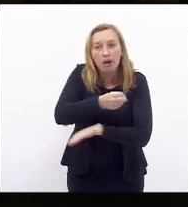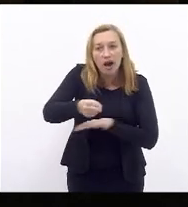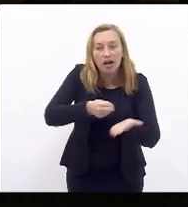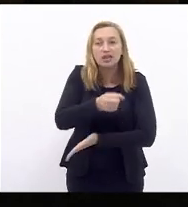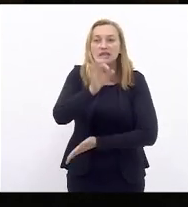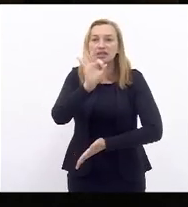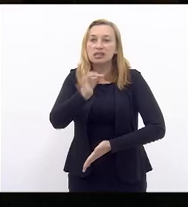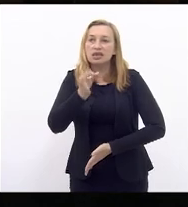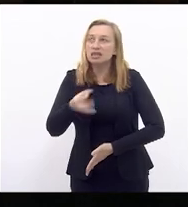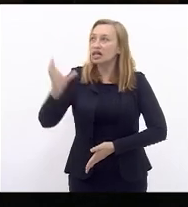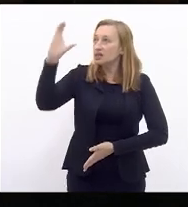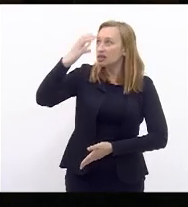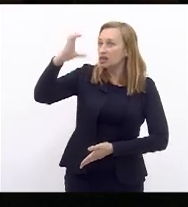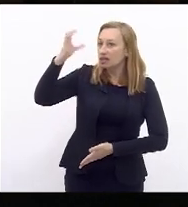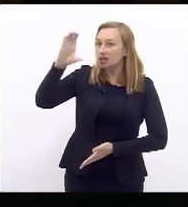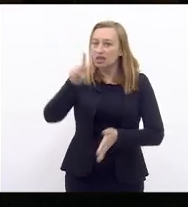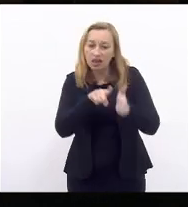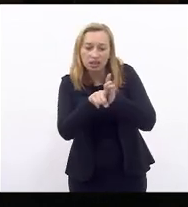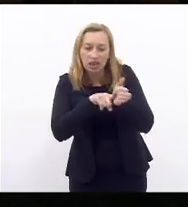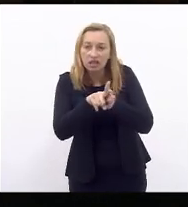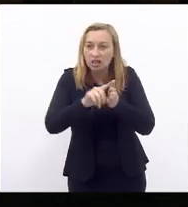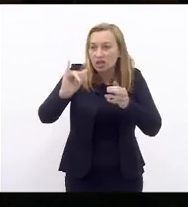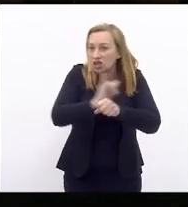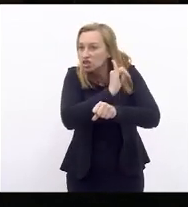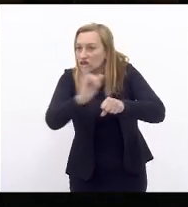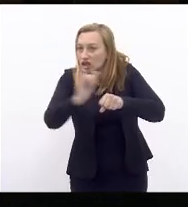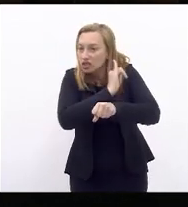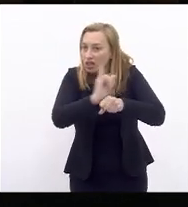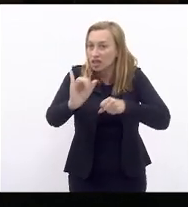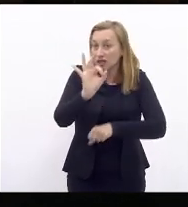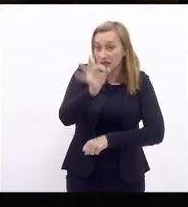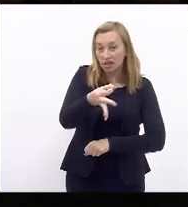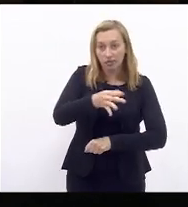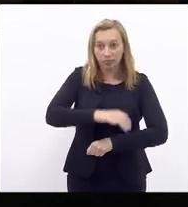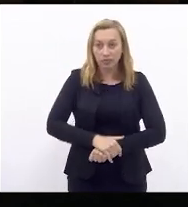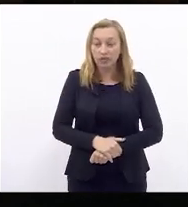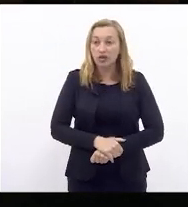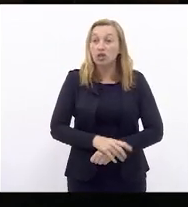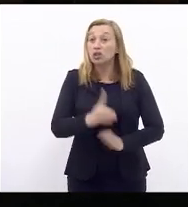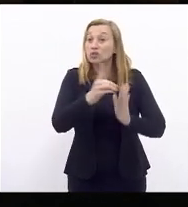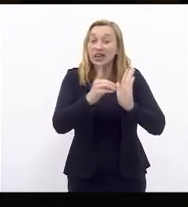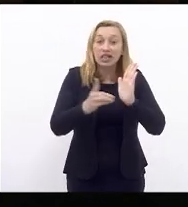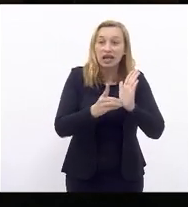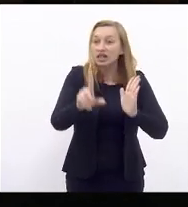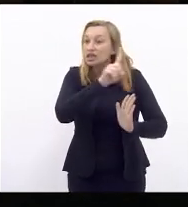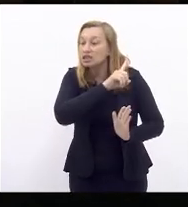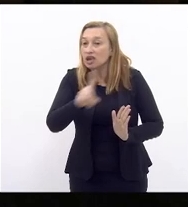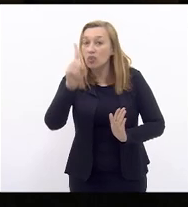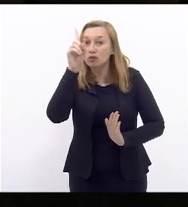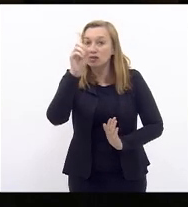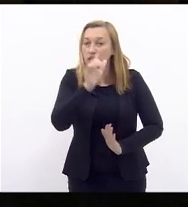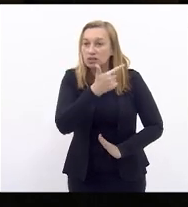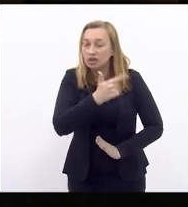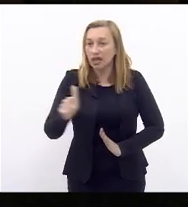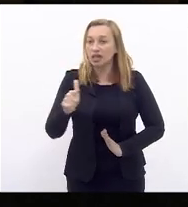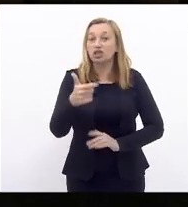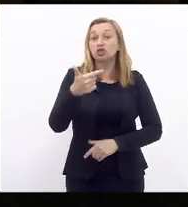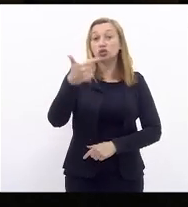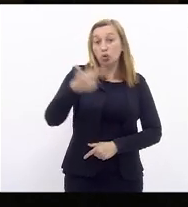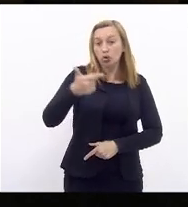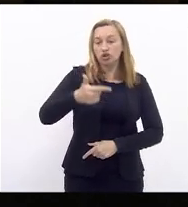evidências científicas e análises estratégicas pertinentes. Os decretos não têm isso.